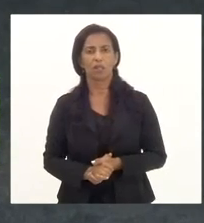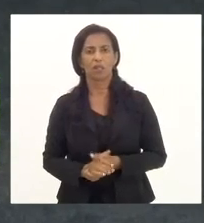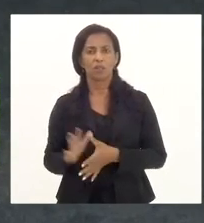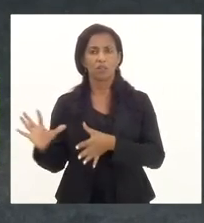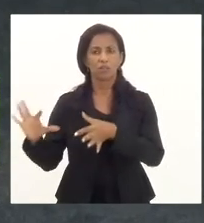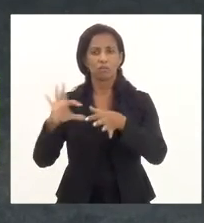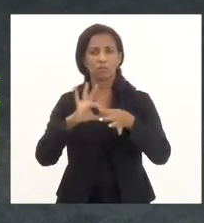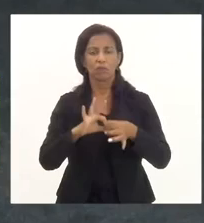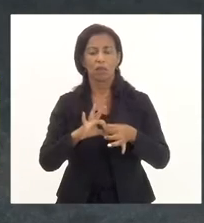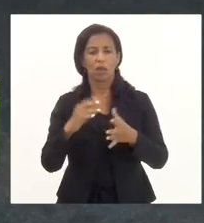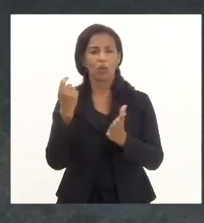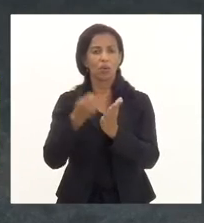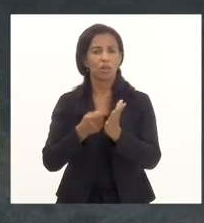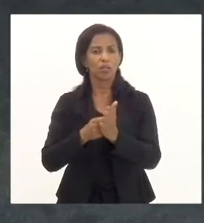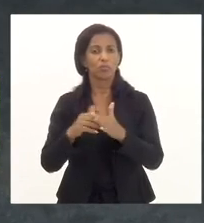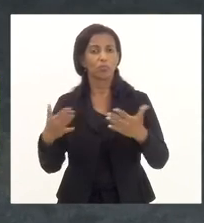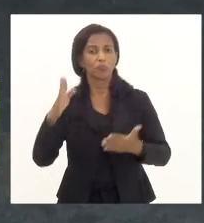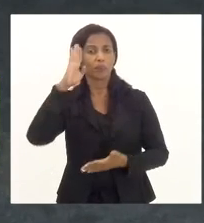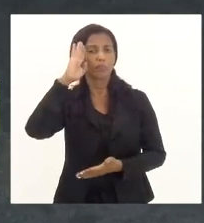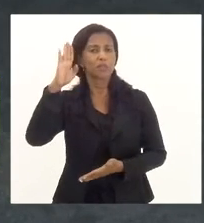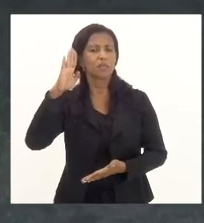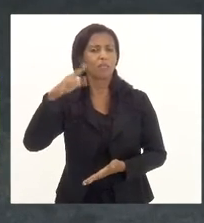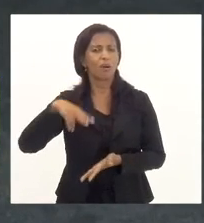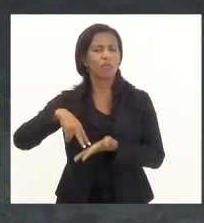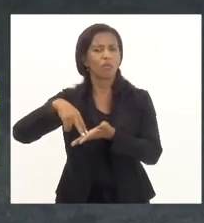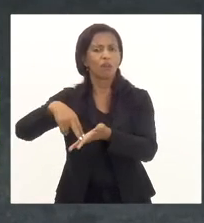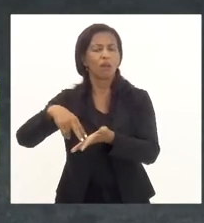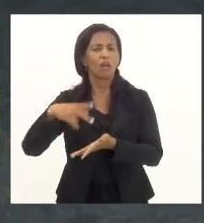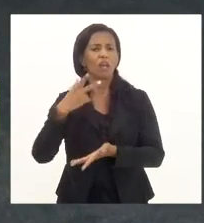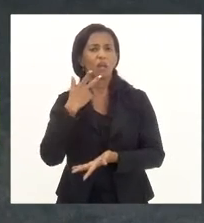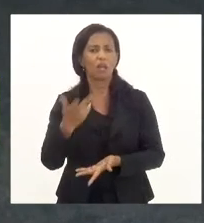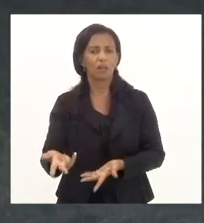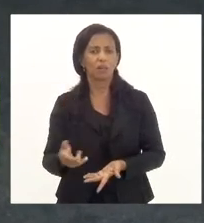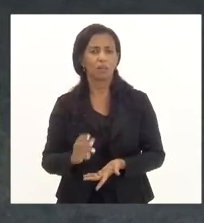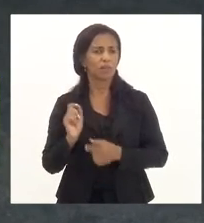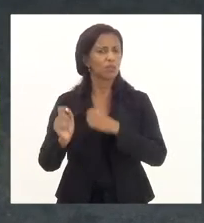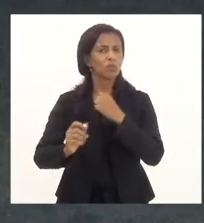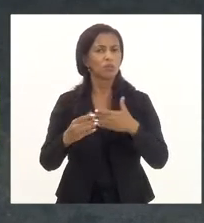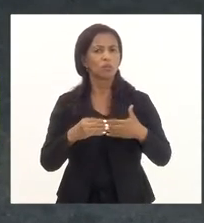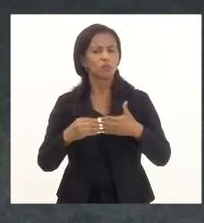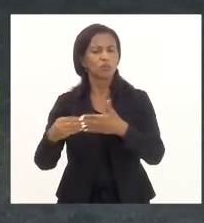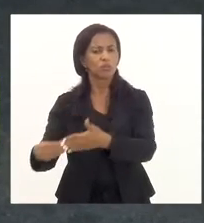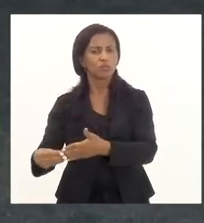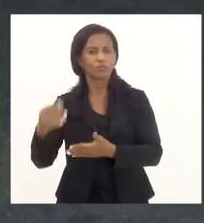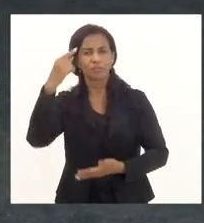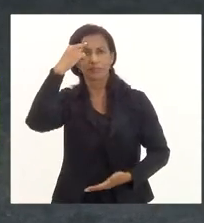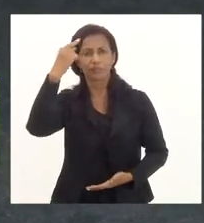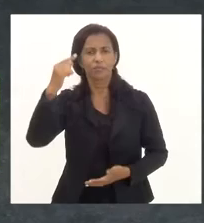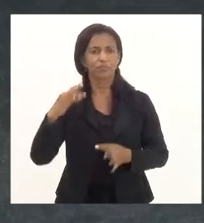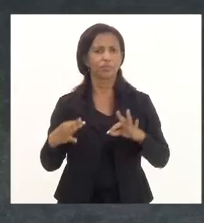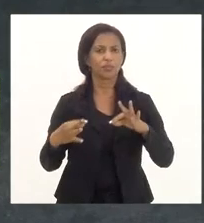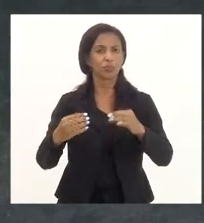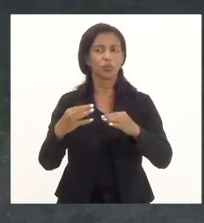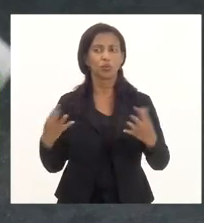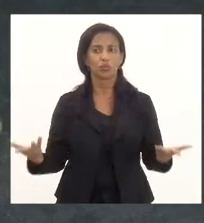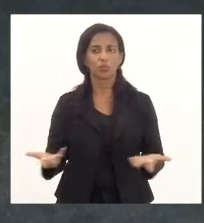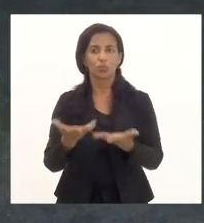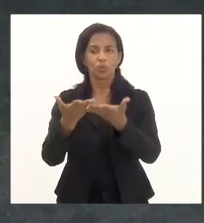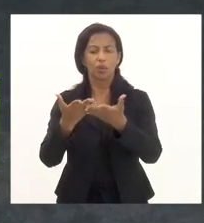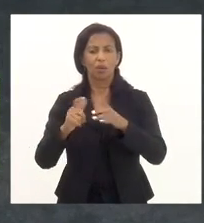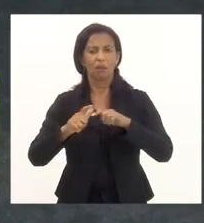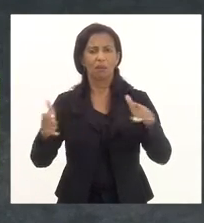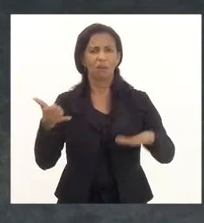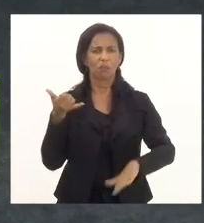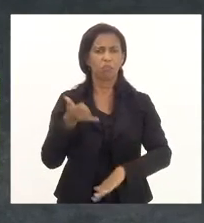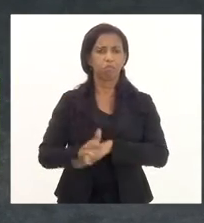ao regime quando a gente tem que o principal Pilar dele a questionável né O que nos leva a pensar que tudo isso é uma